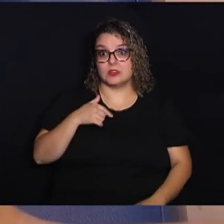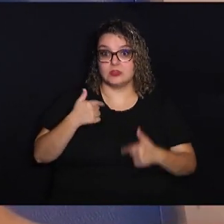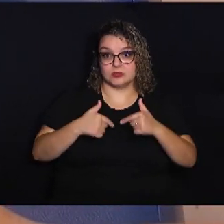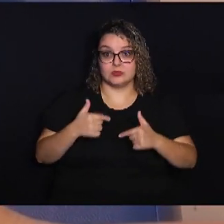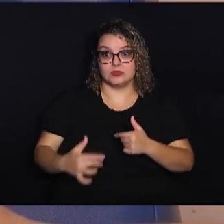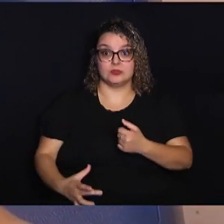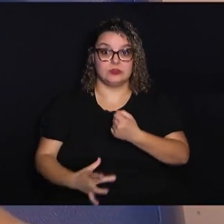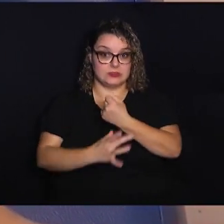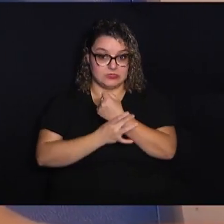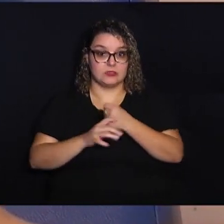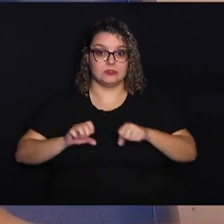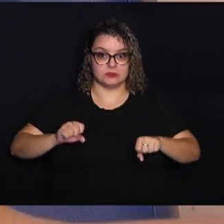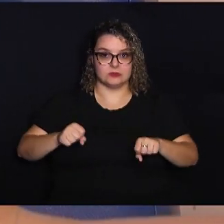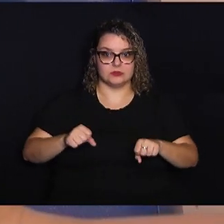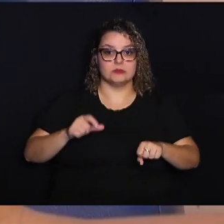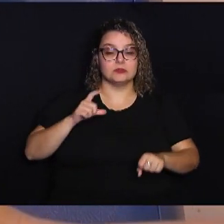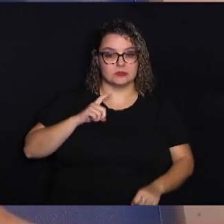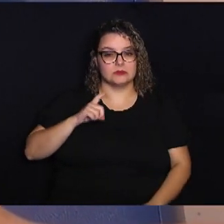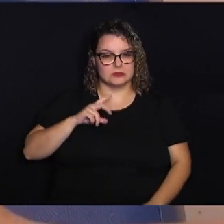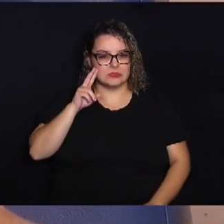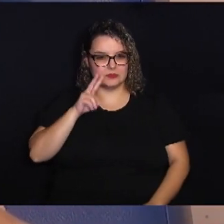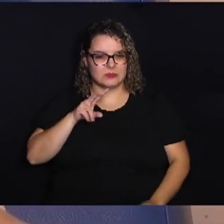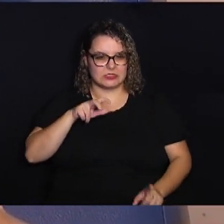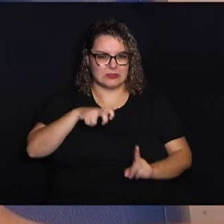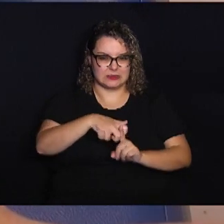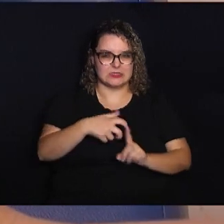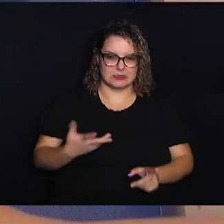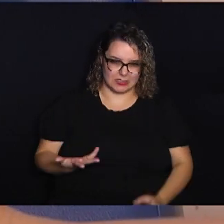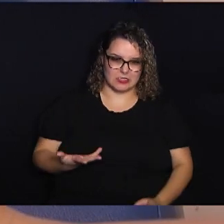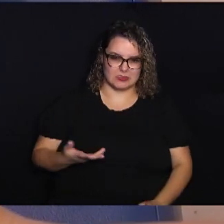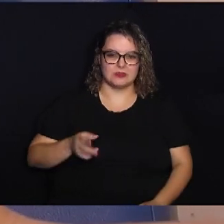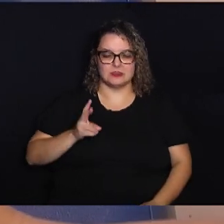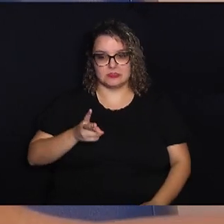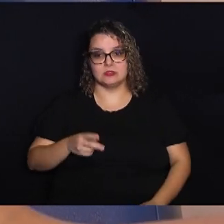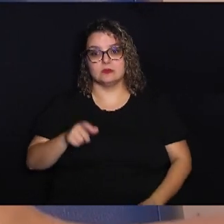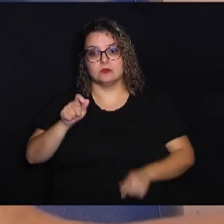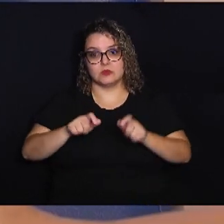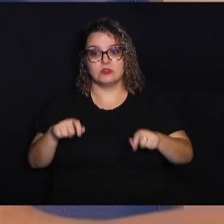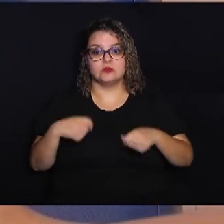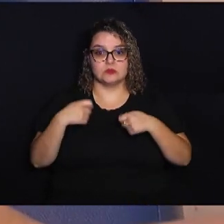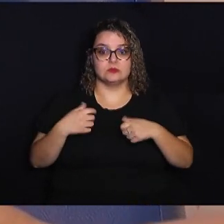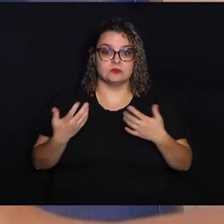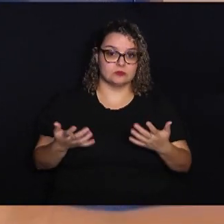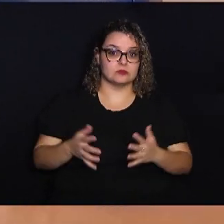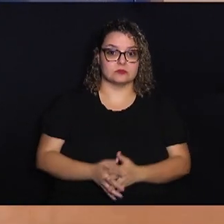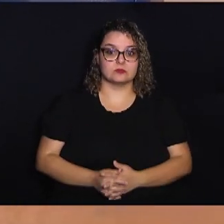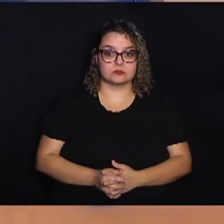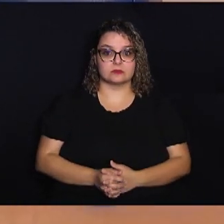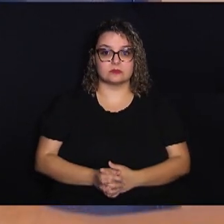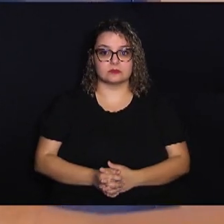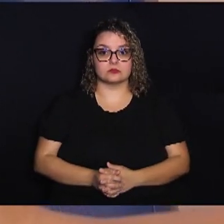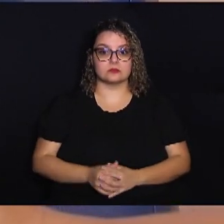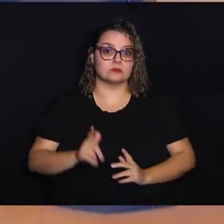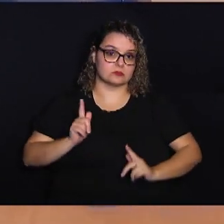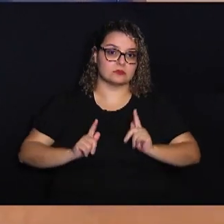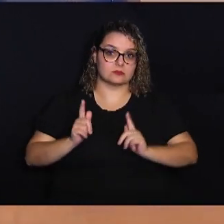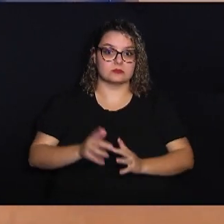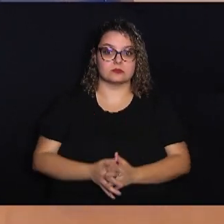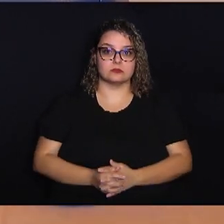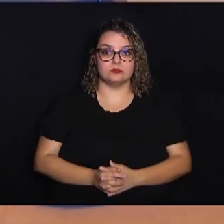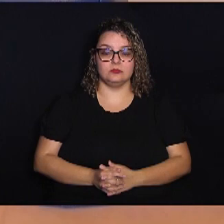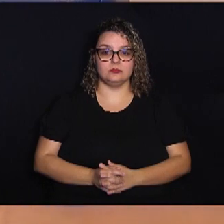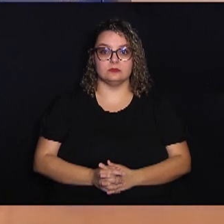de moto. Tive muito acidente por aí e tudo mais, a gente sempre tem alguém precisando. Então é um gesto só para